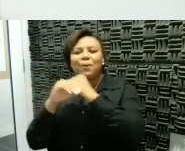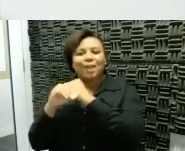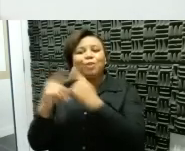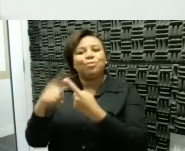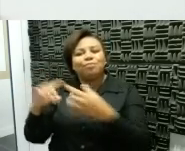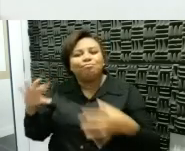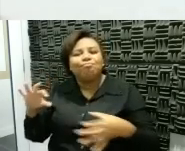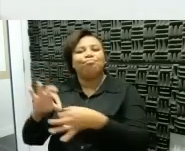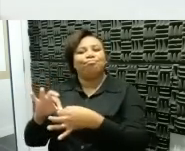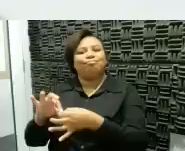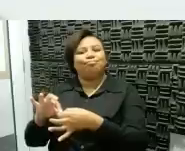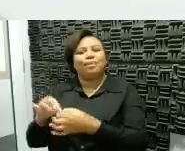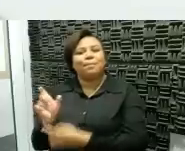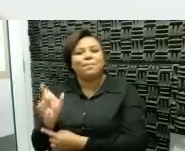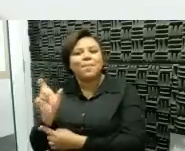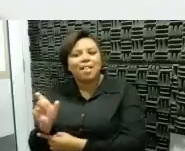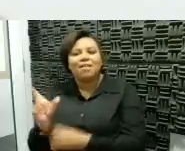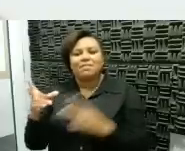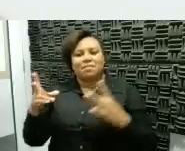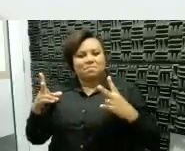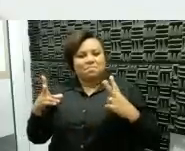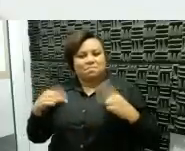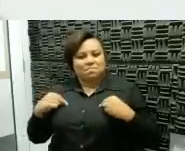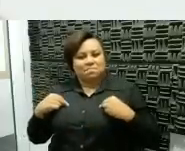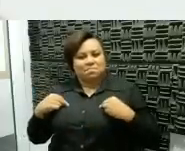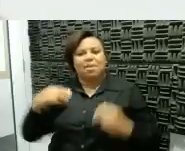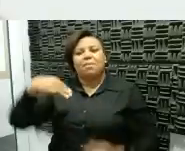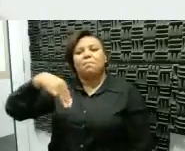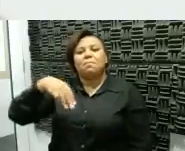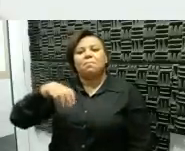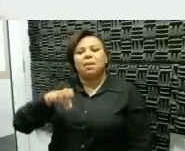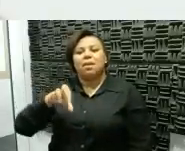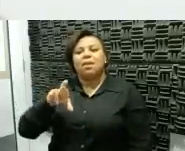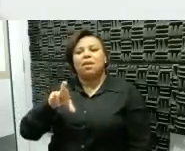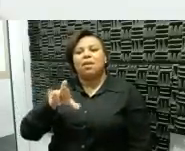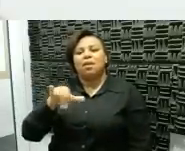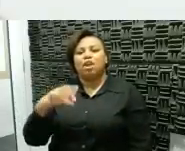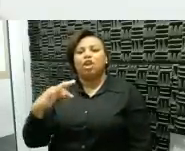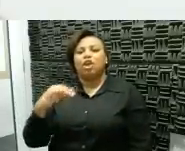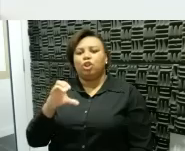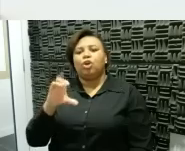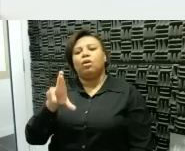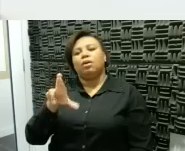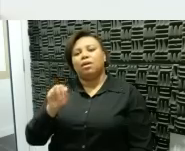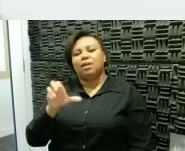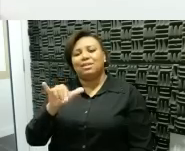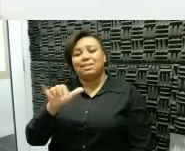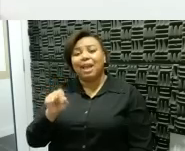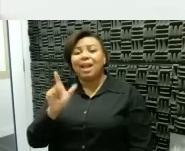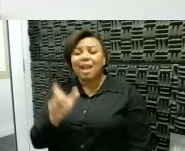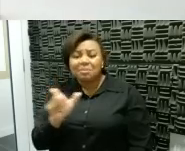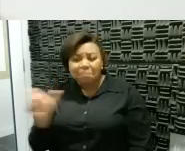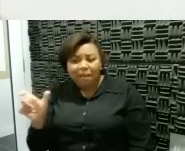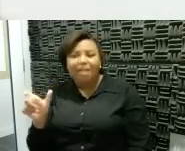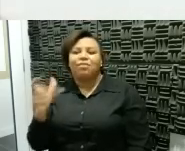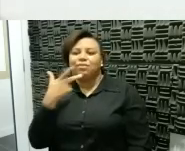meritocracia e só para vocês seguirem cada palavrinha que eu tô falando cada conceito importante para entender o que é deficiência eu tô aqui escrevendo